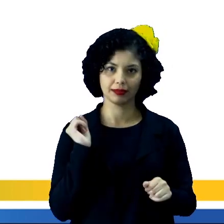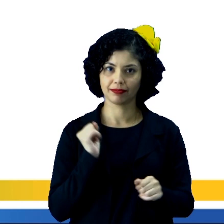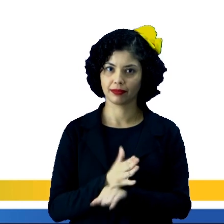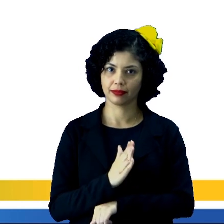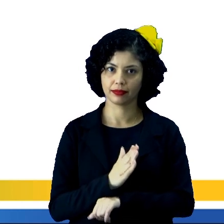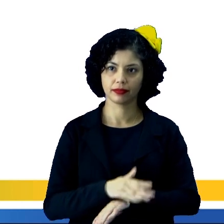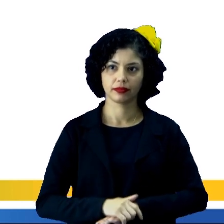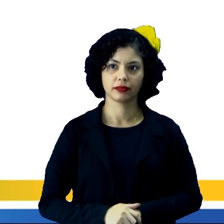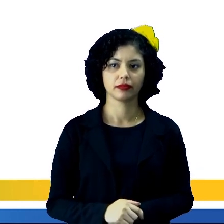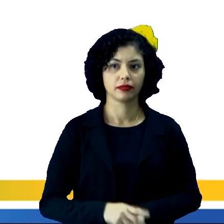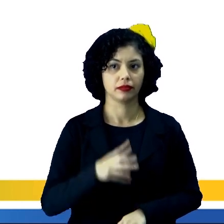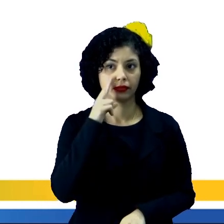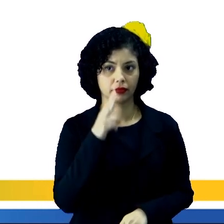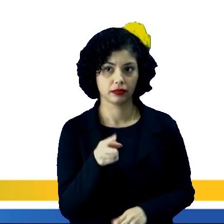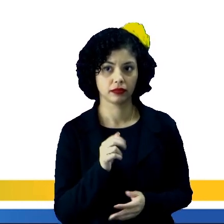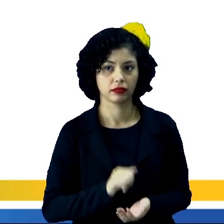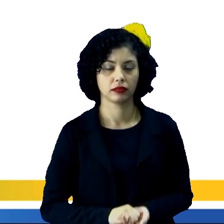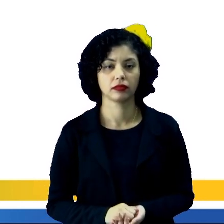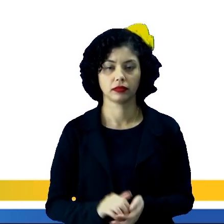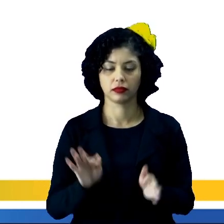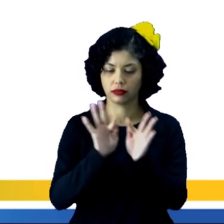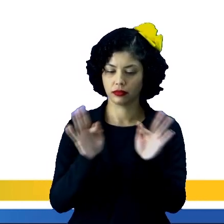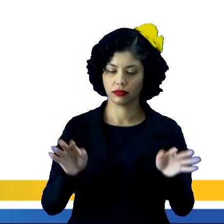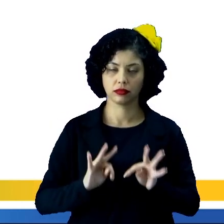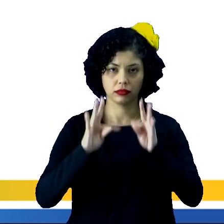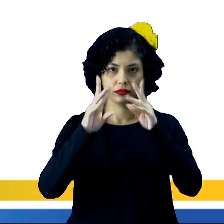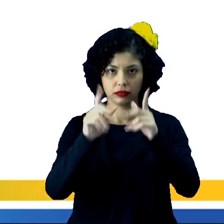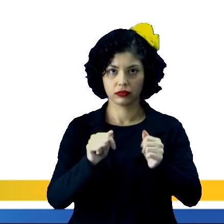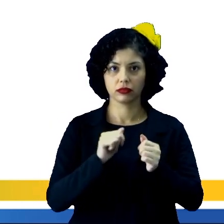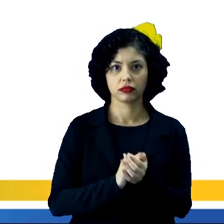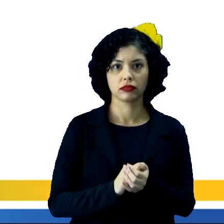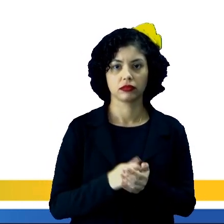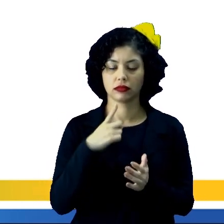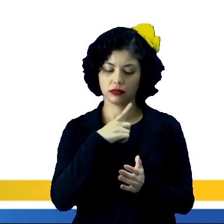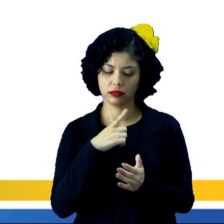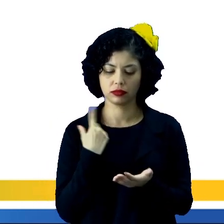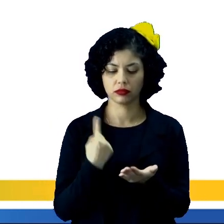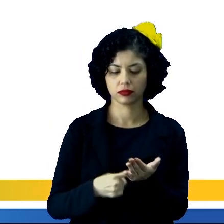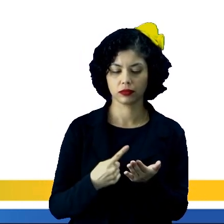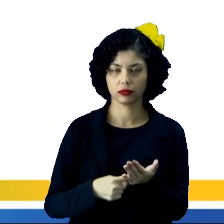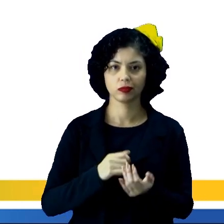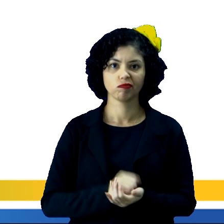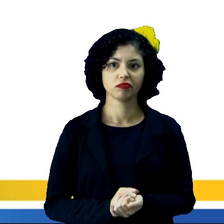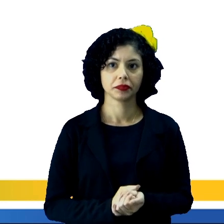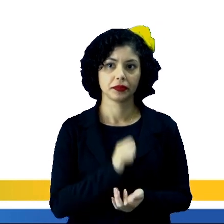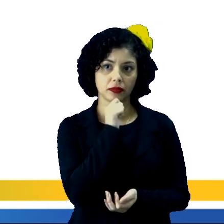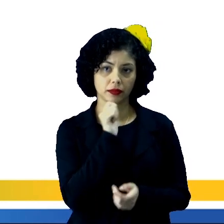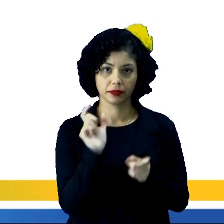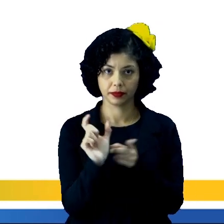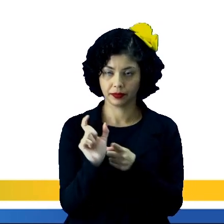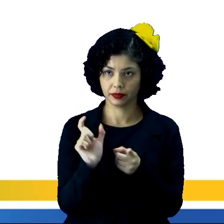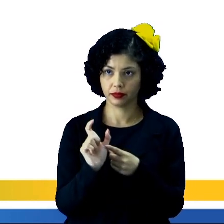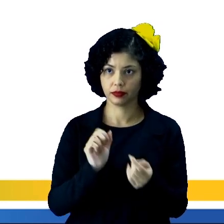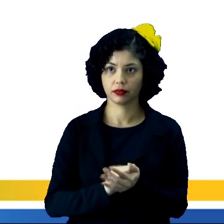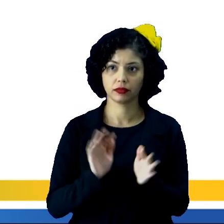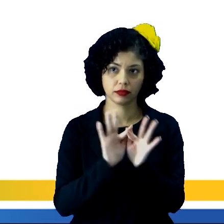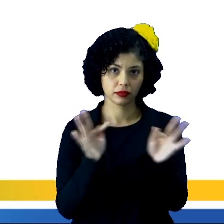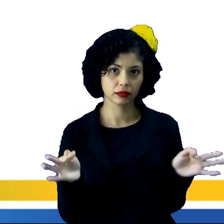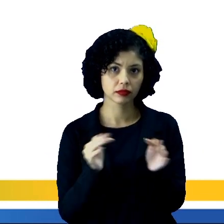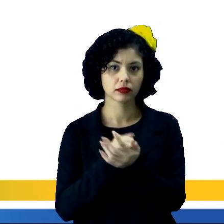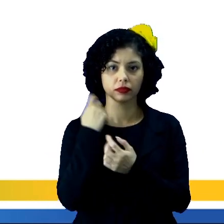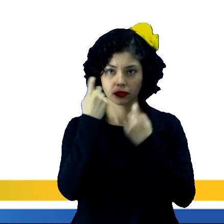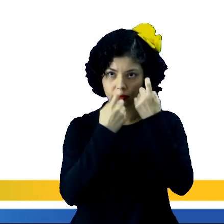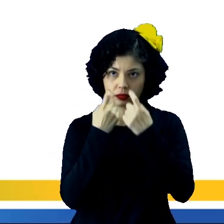passar. Então, vocês veem aí que essas frases todas, elas exprimem uma condição e as palavras,